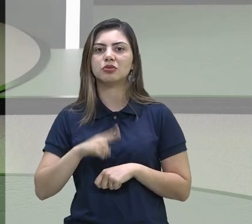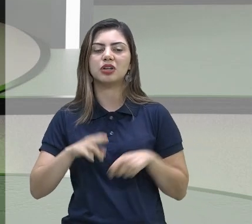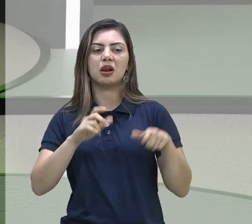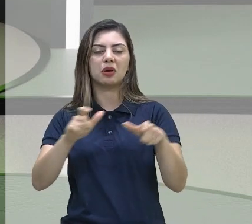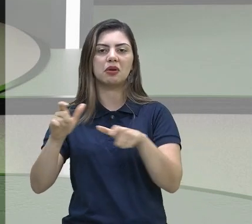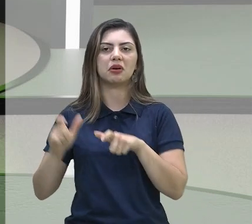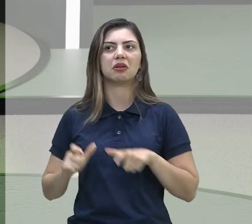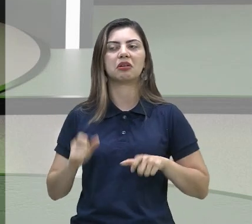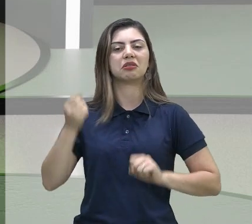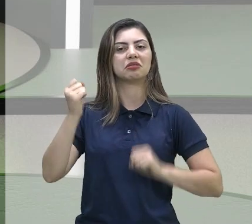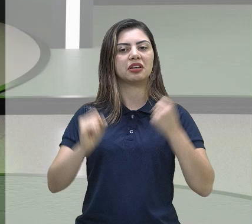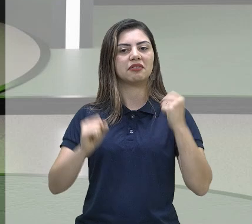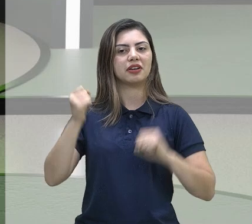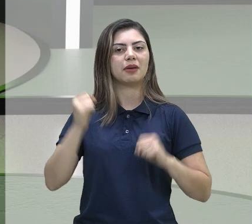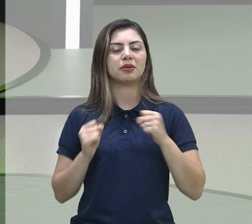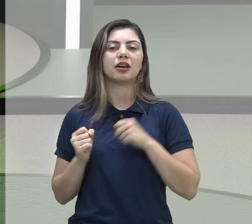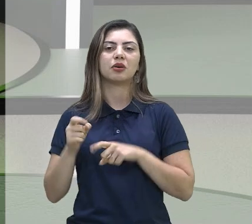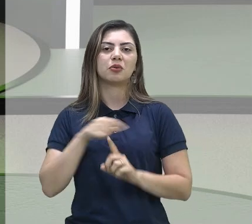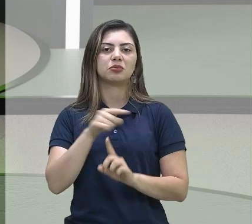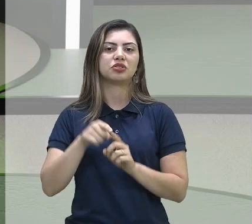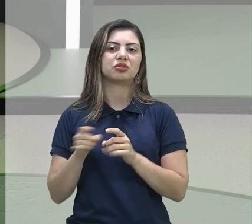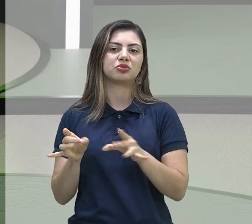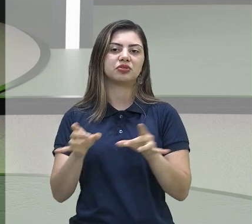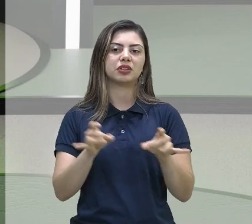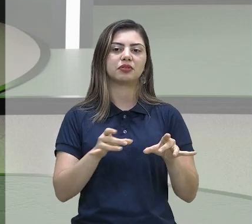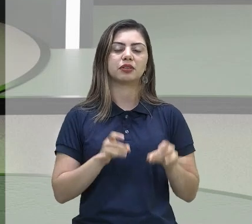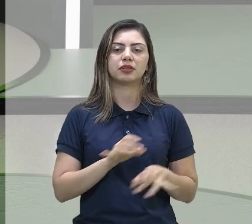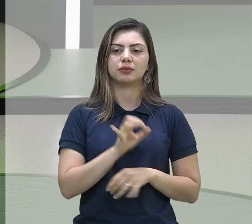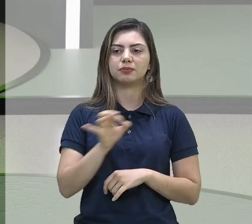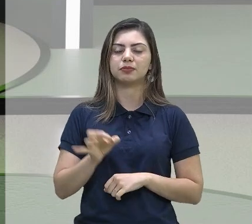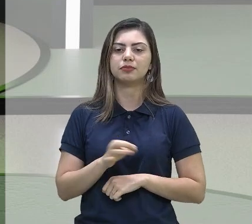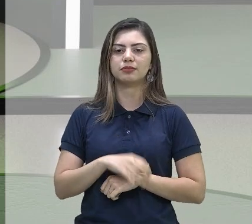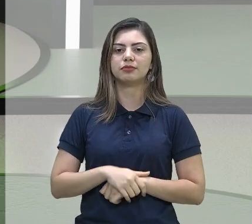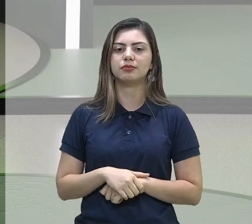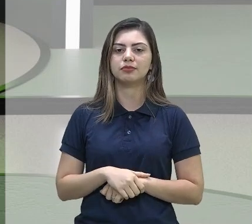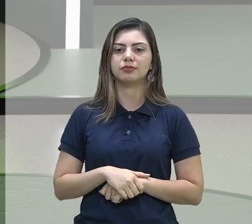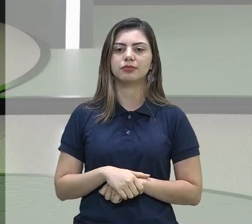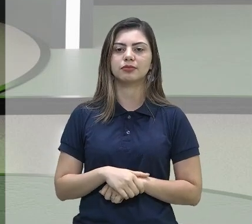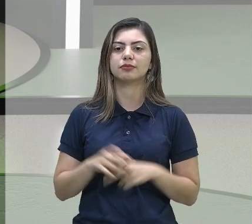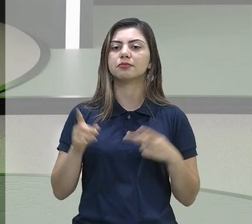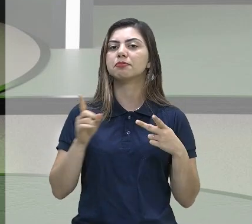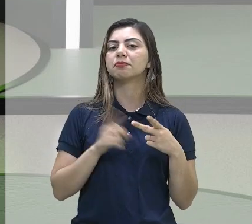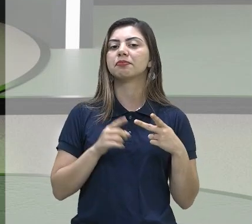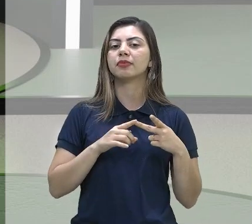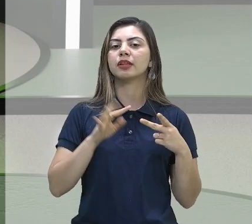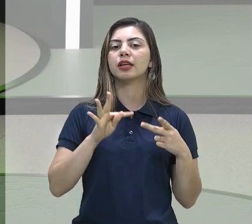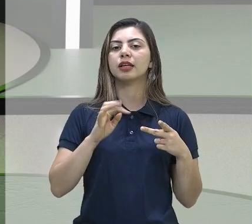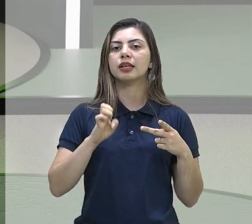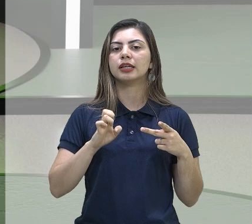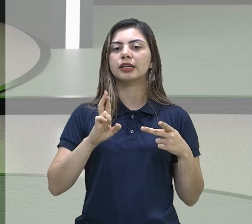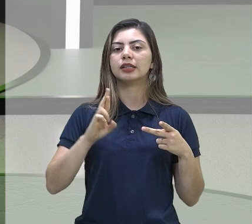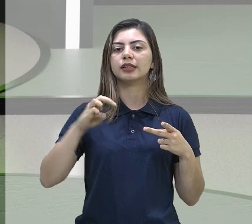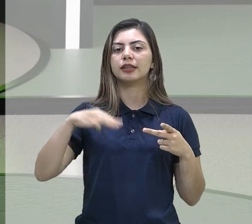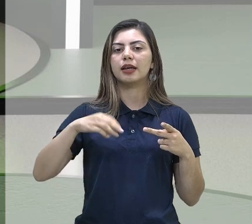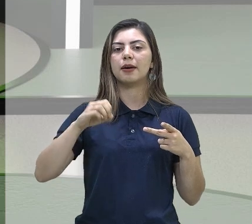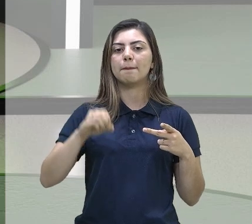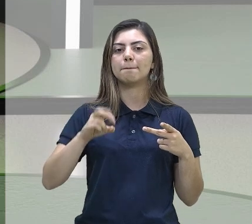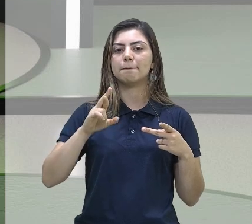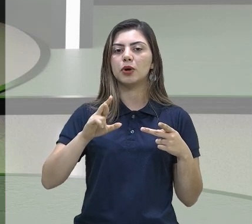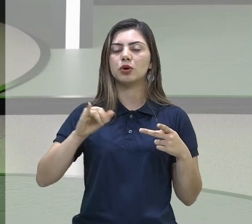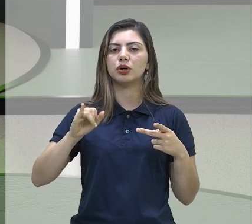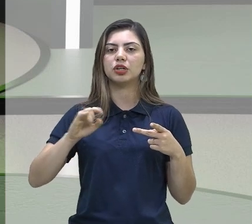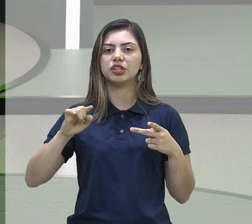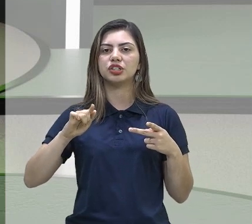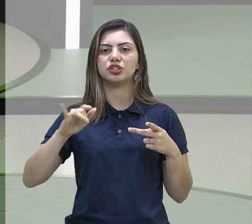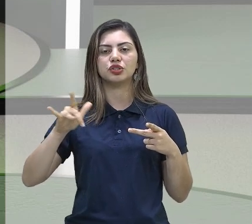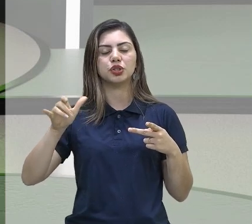industriais e comerciais. Ok? E os os termorrígidos também